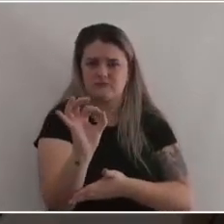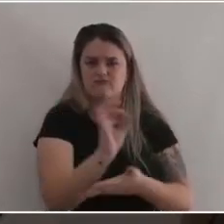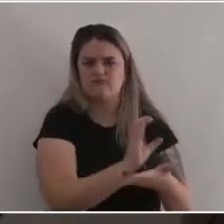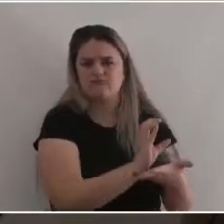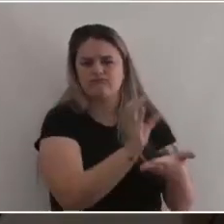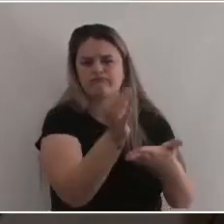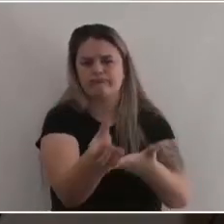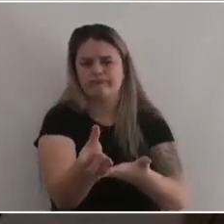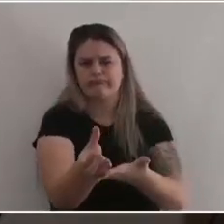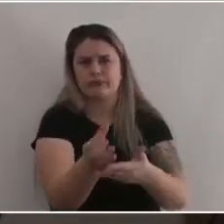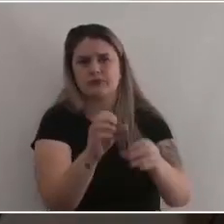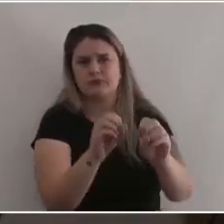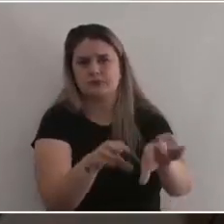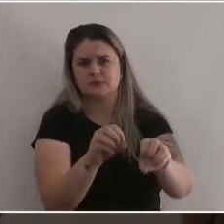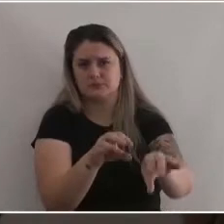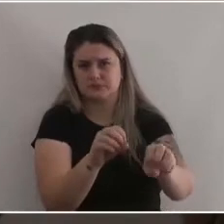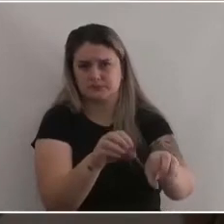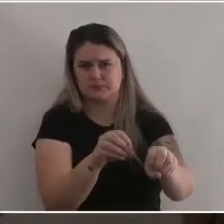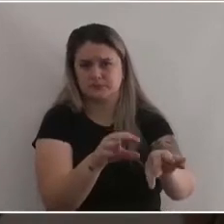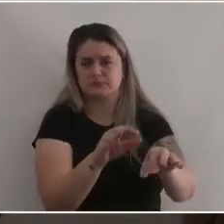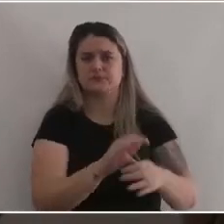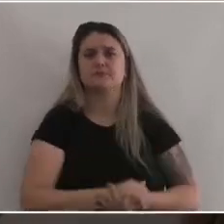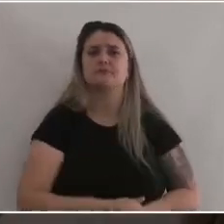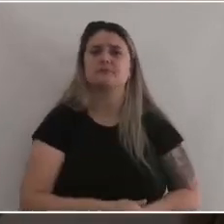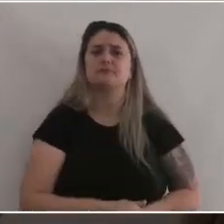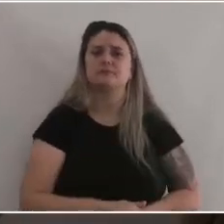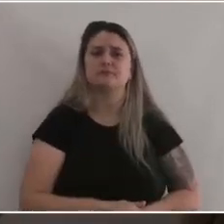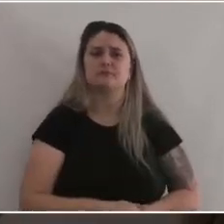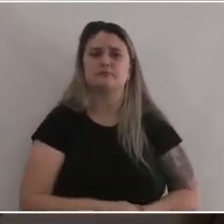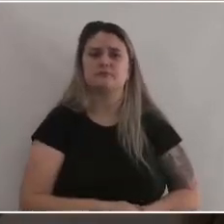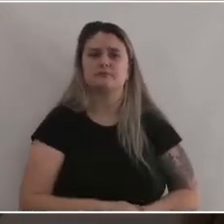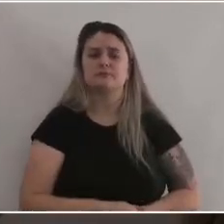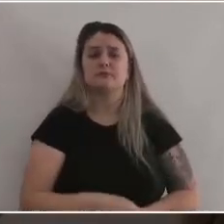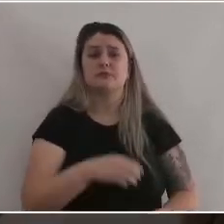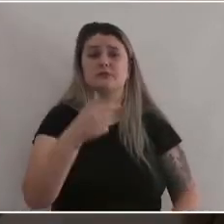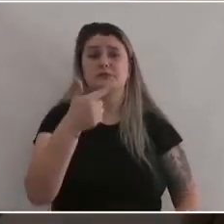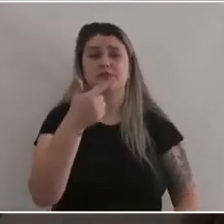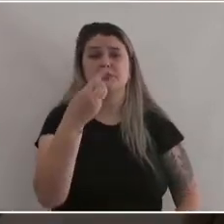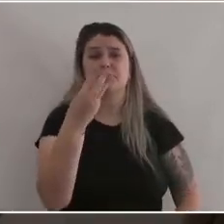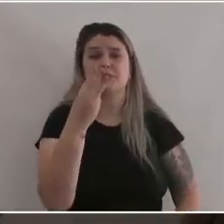valor arrecadado de impostos em educação. Então, seria R$